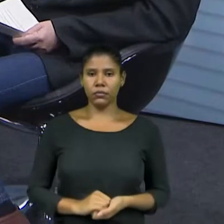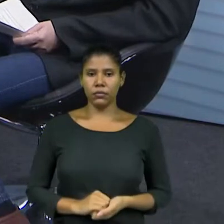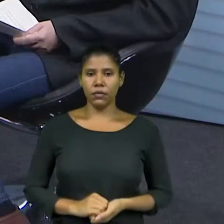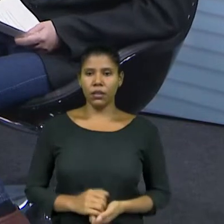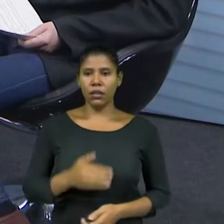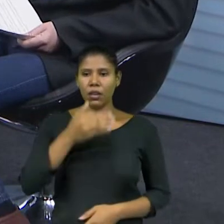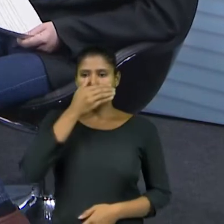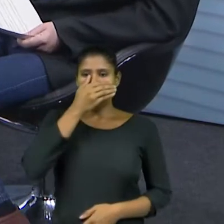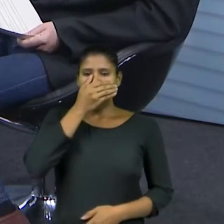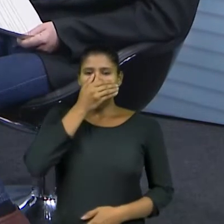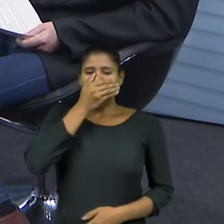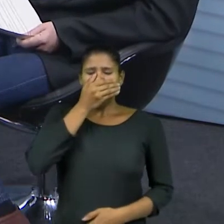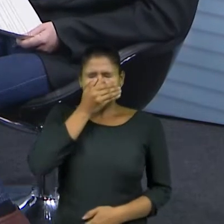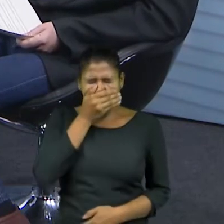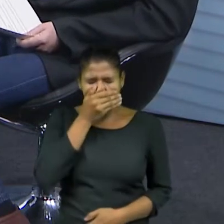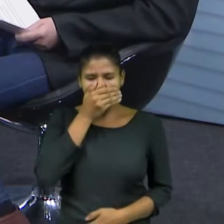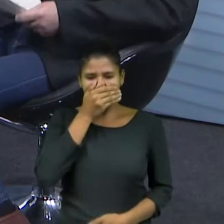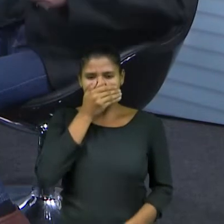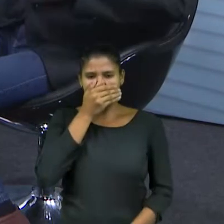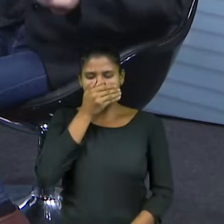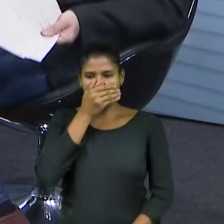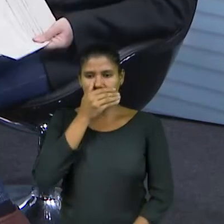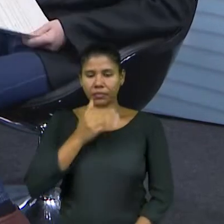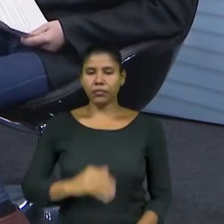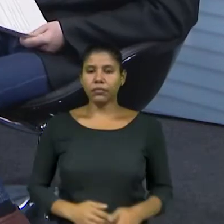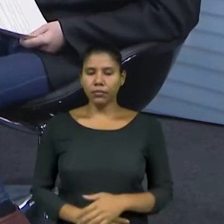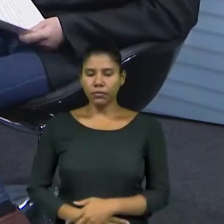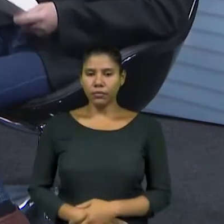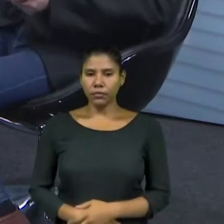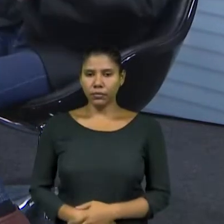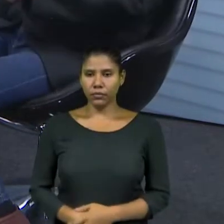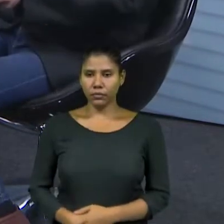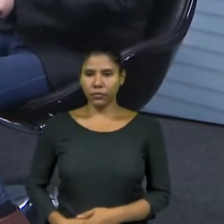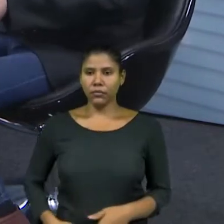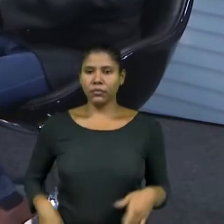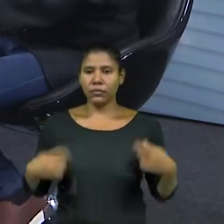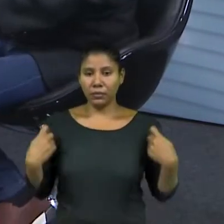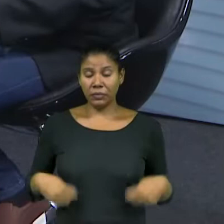E fica dormindo. E não toma as providências. E não cuida. E